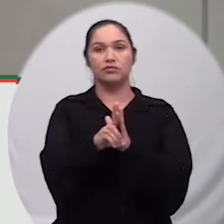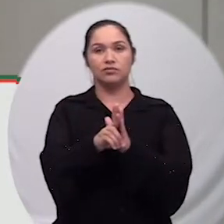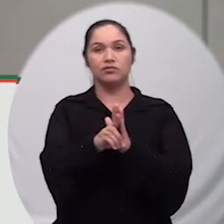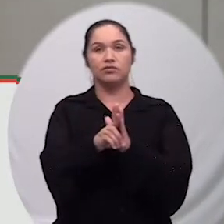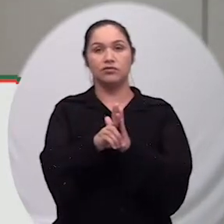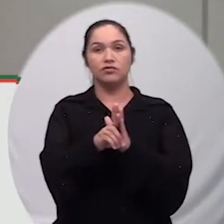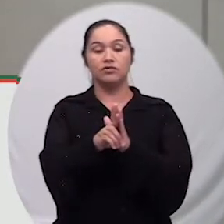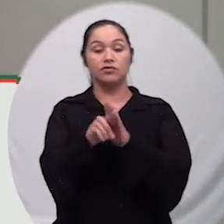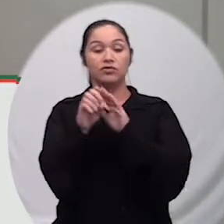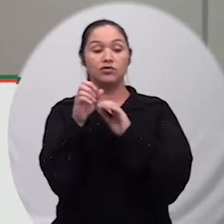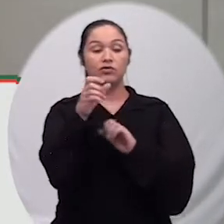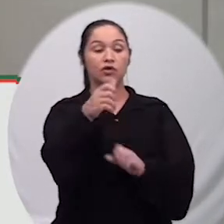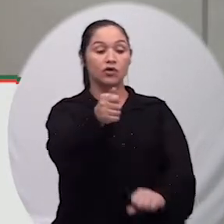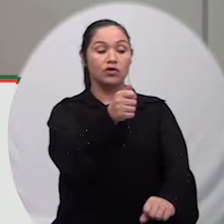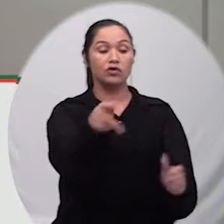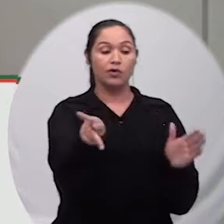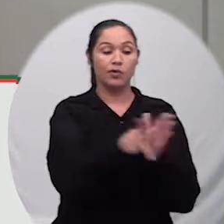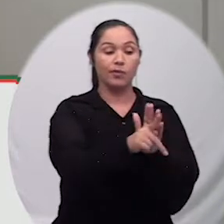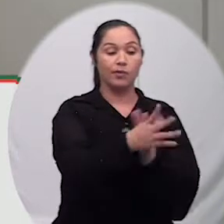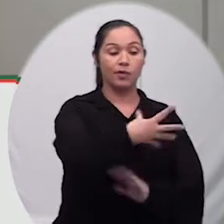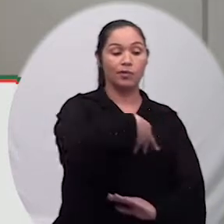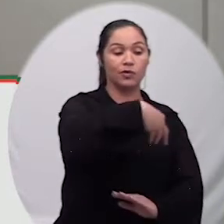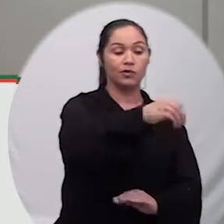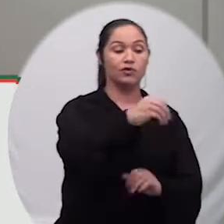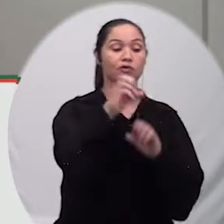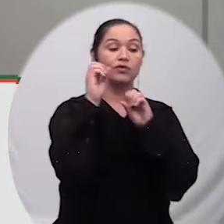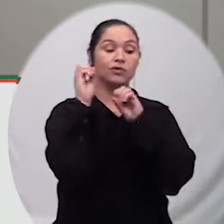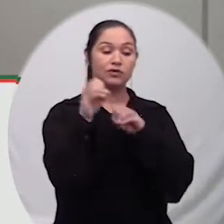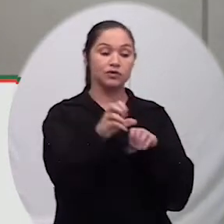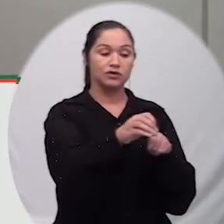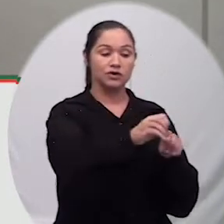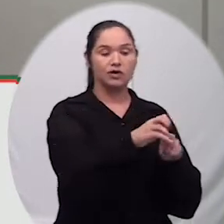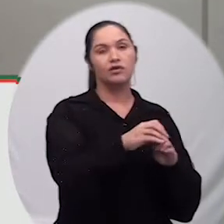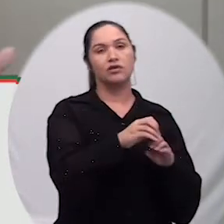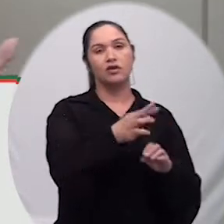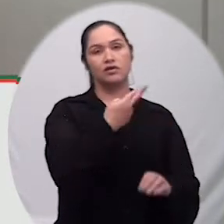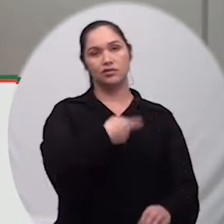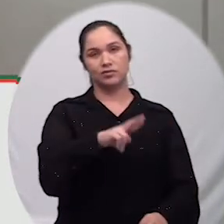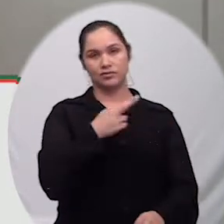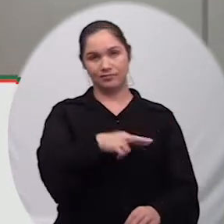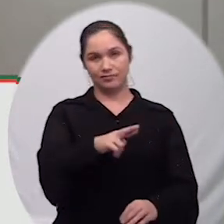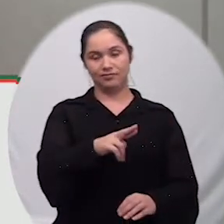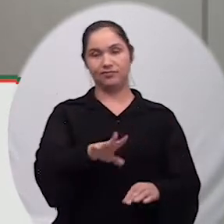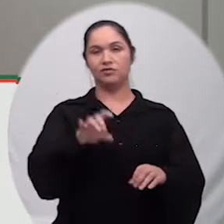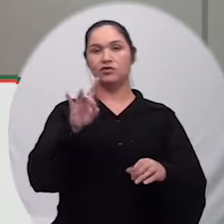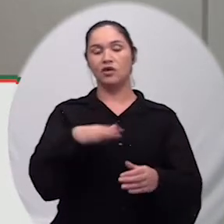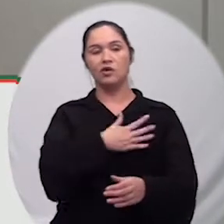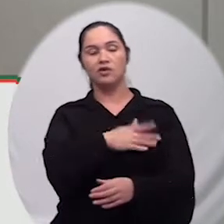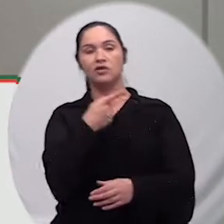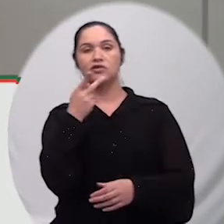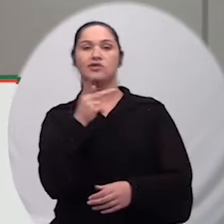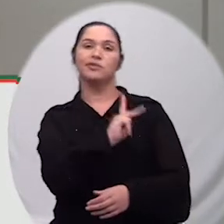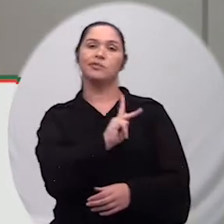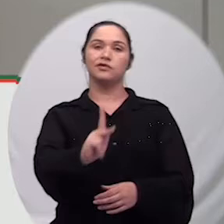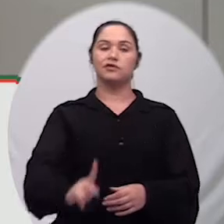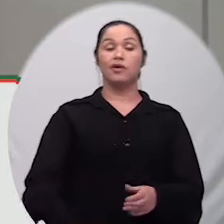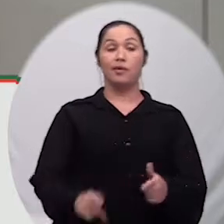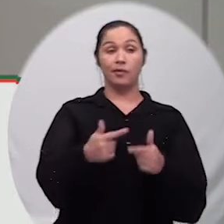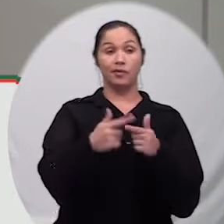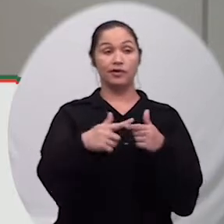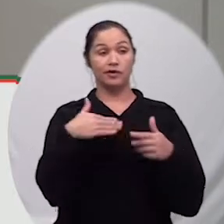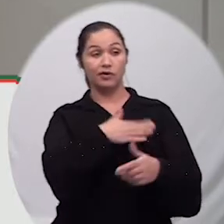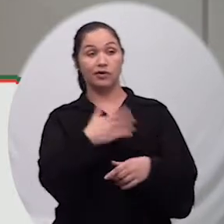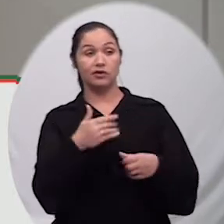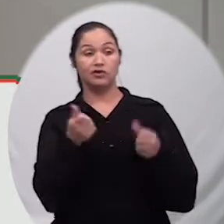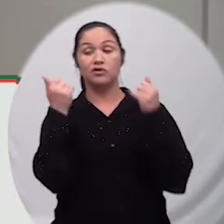pela Convenção Americana sobre Direitos Humanos. Só queria colocar isso, senhor presidente, até para informar